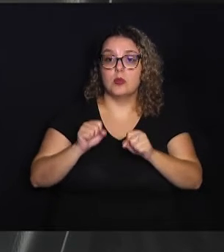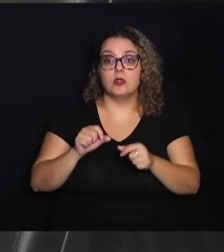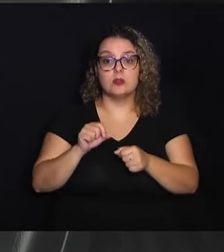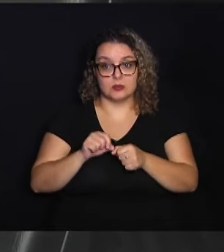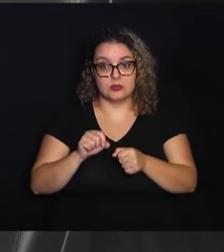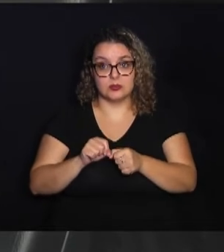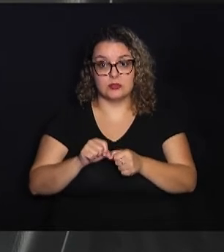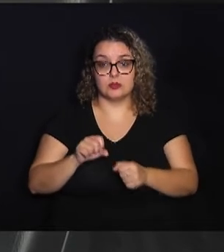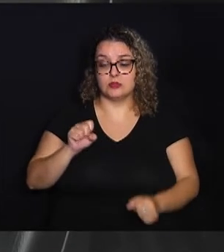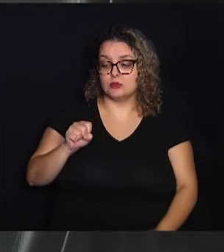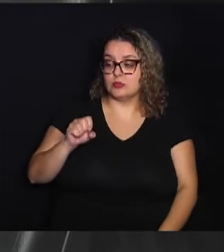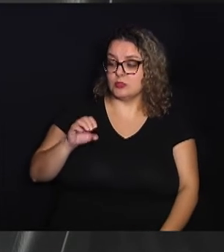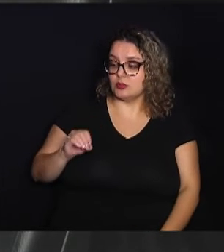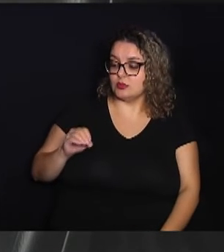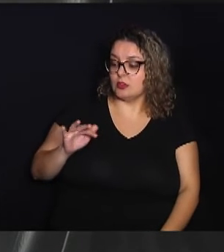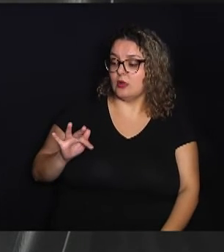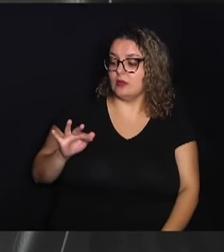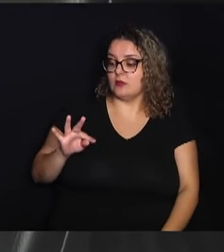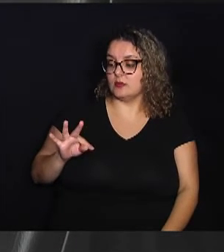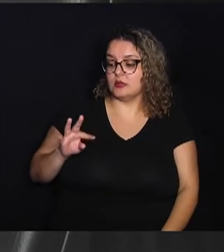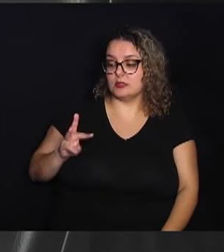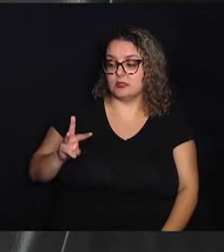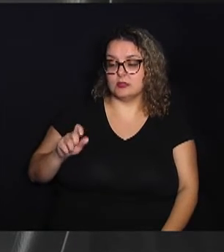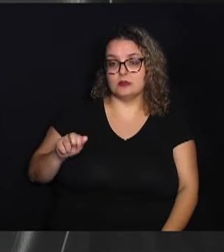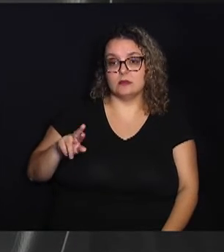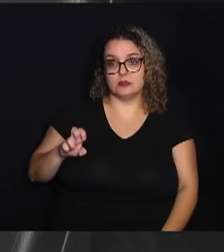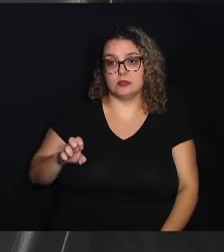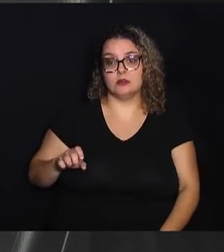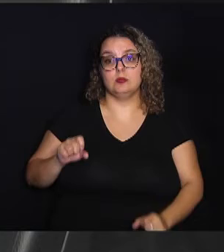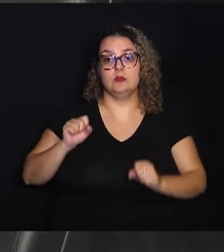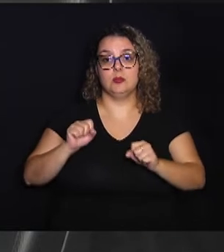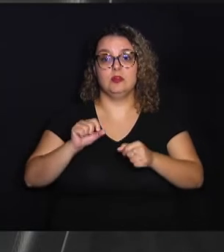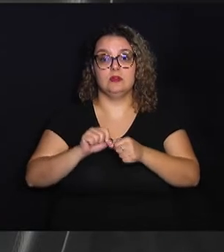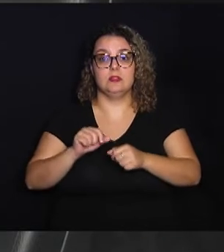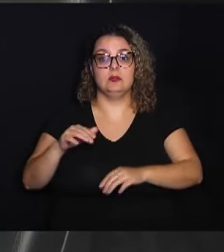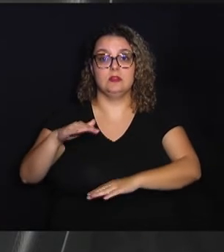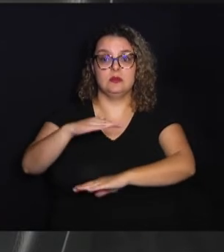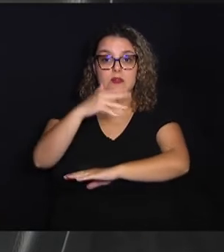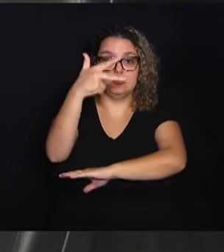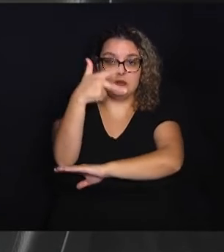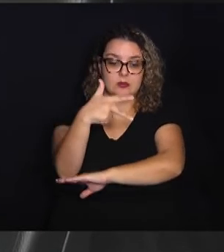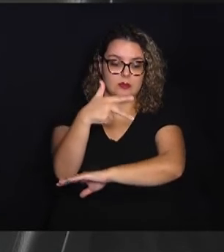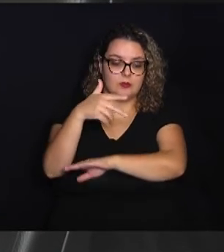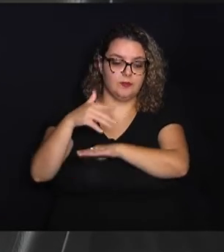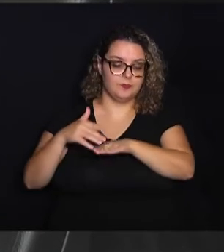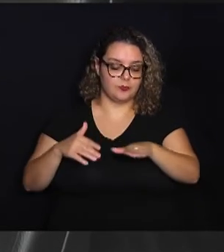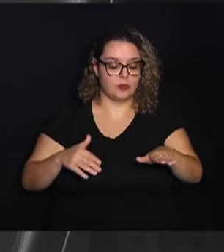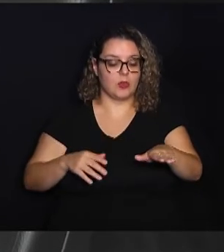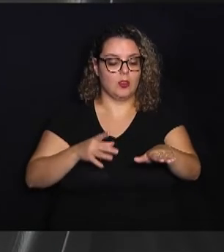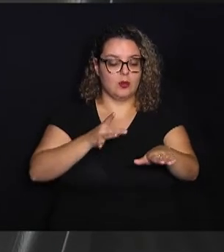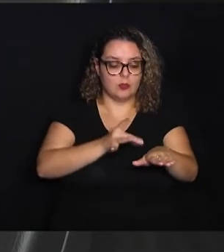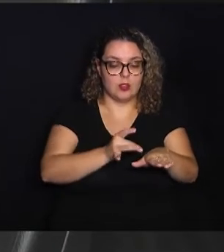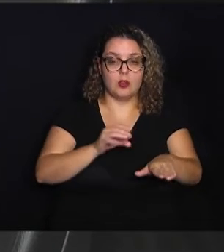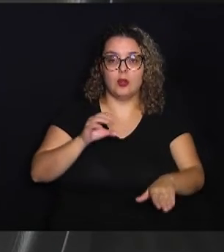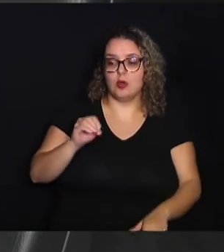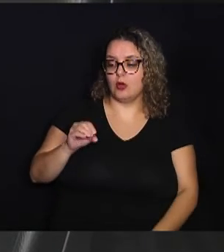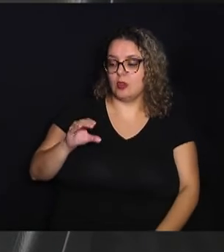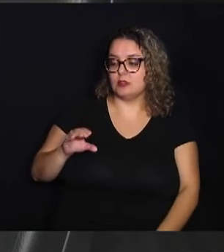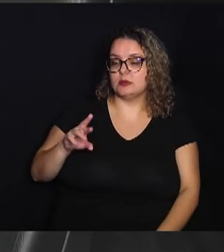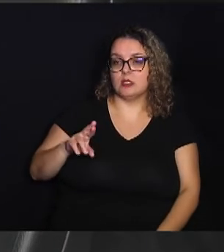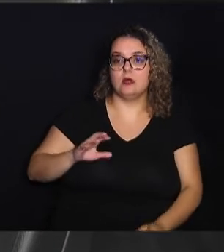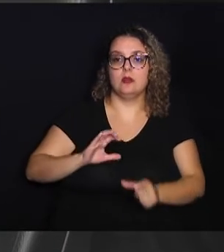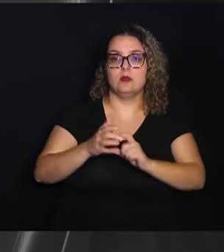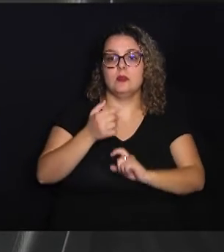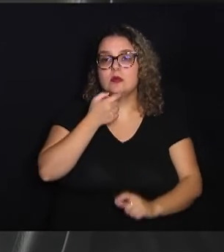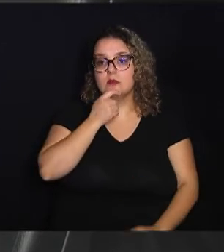no software, você pode também fazer a identificação através do OCR. O OCR, na verdade, é uma sigla em inglês, mas